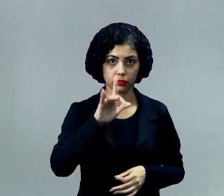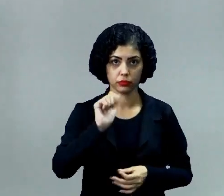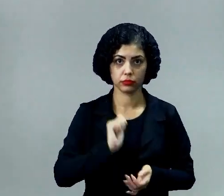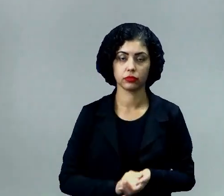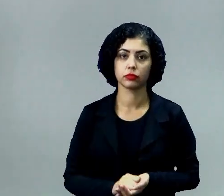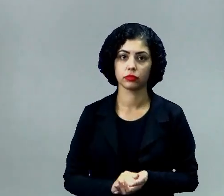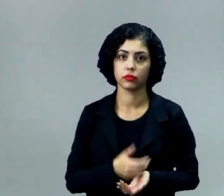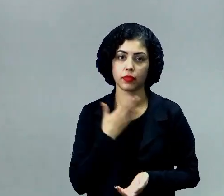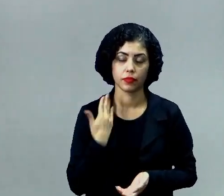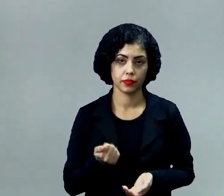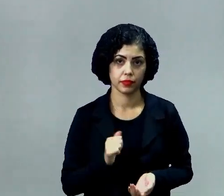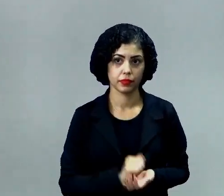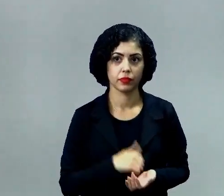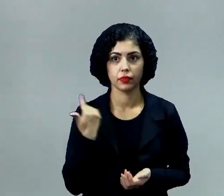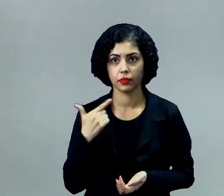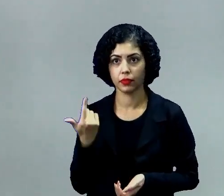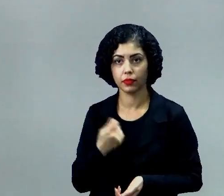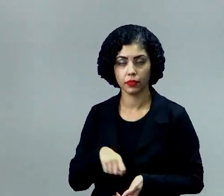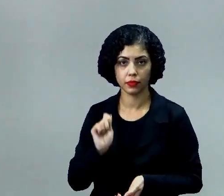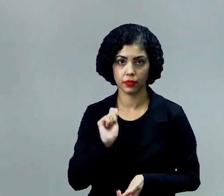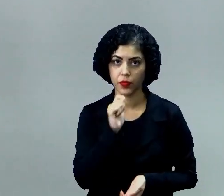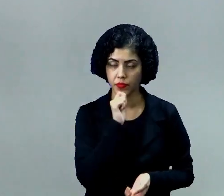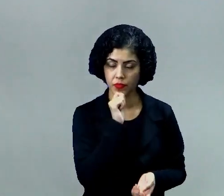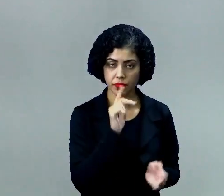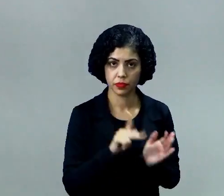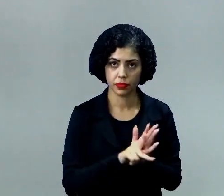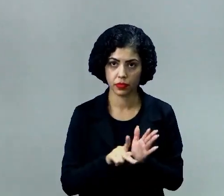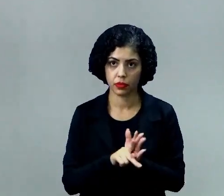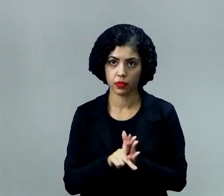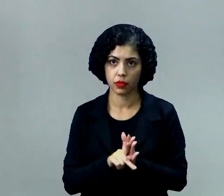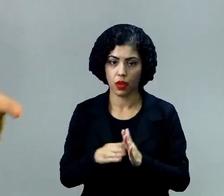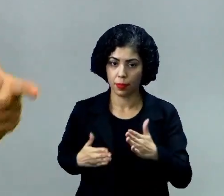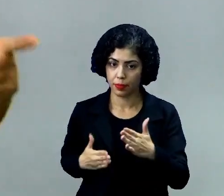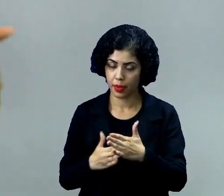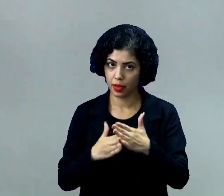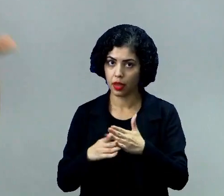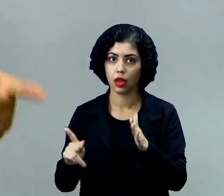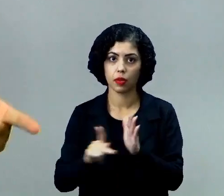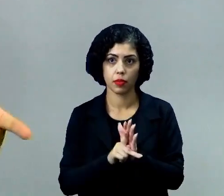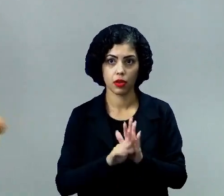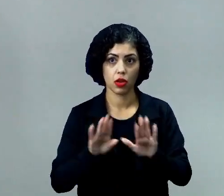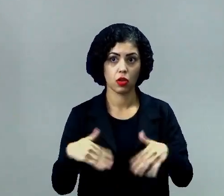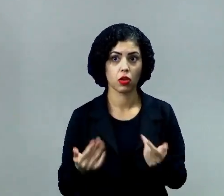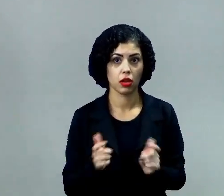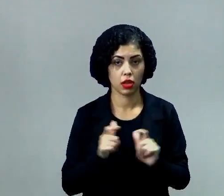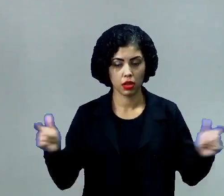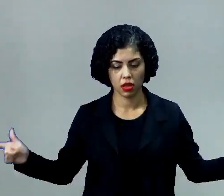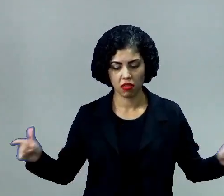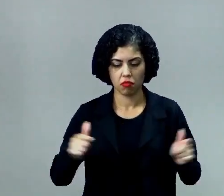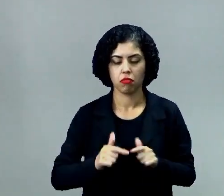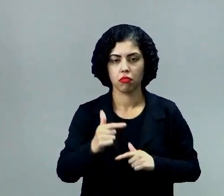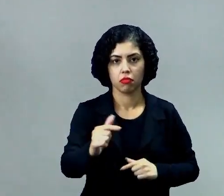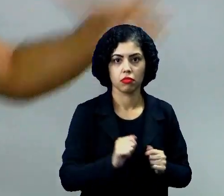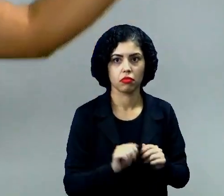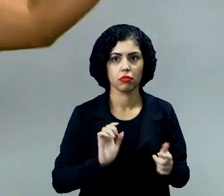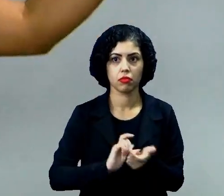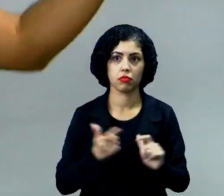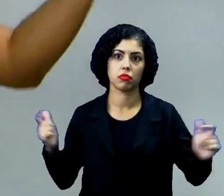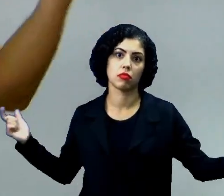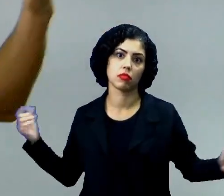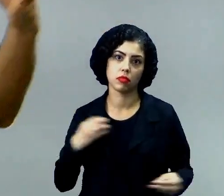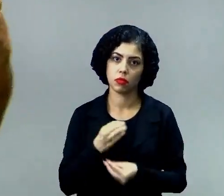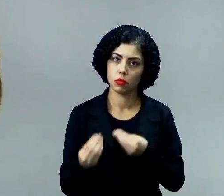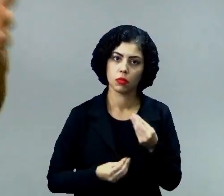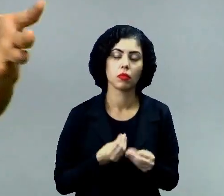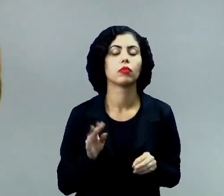for o campo, melhor. E não precisa ter uma definição, uma delimitação de qual vai ser o tamanho. Ele pode ser gigante,